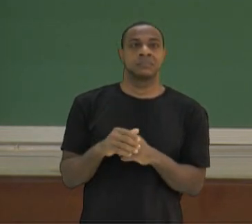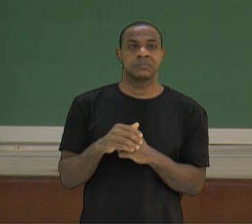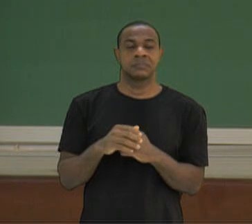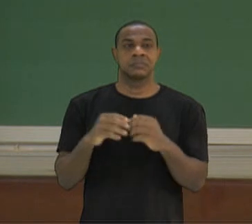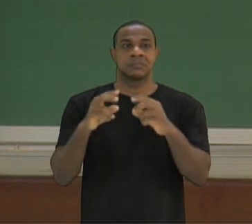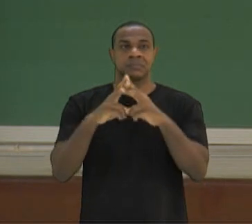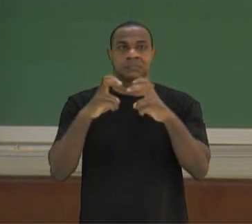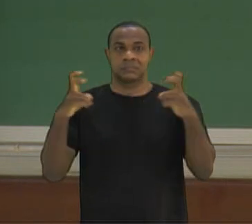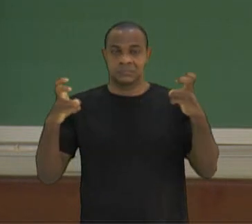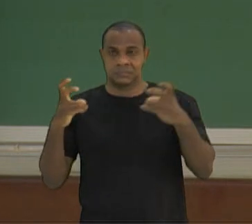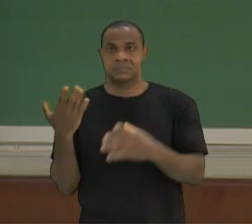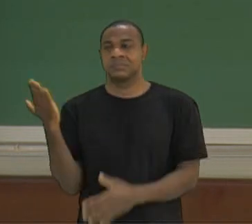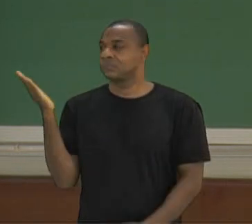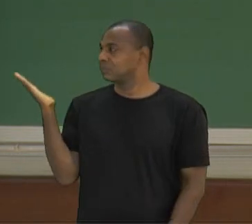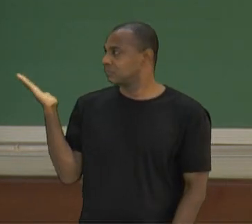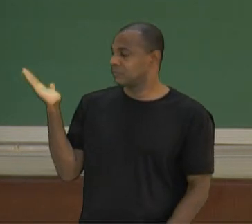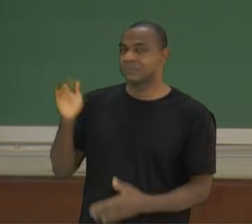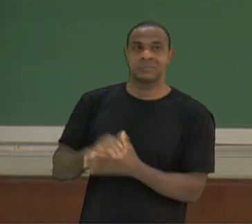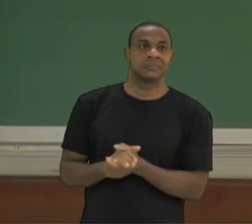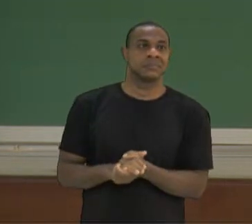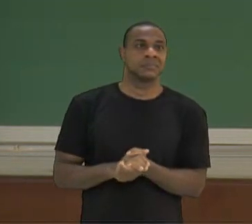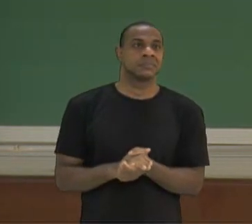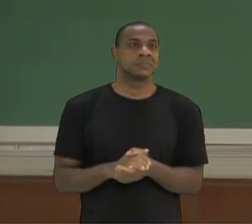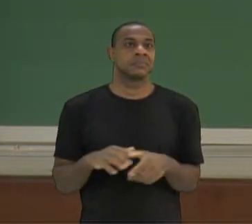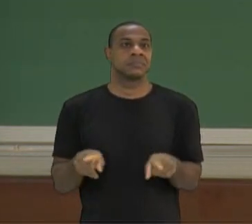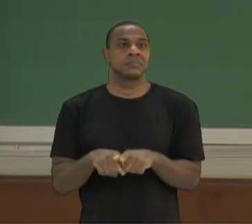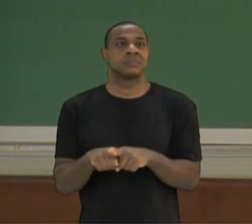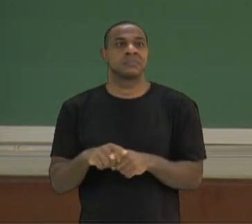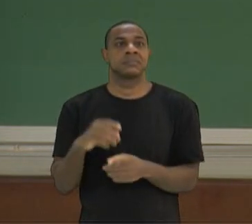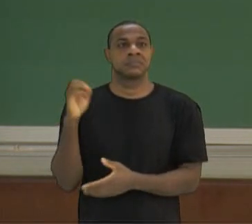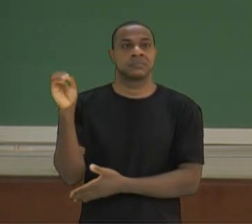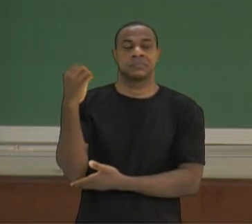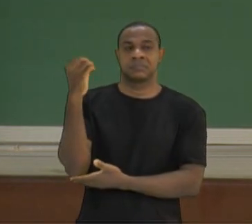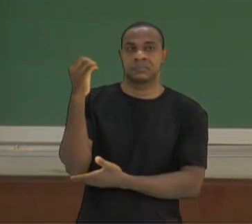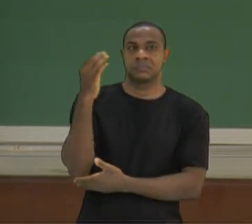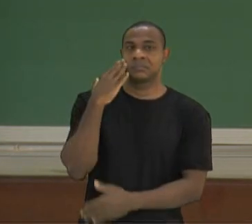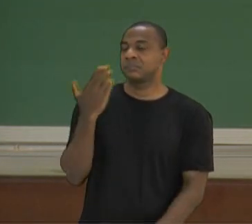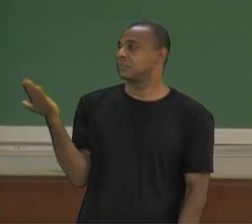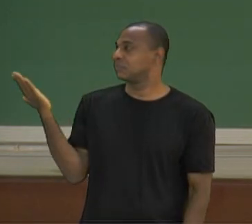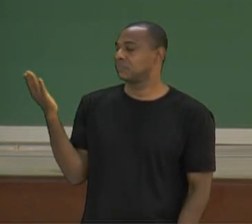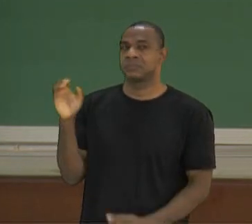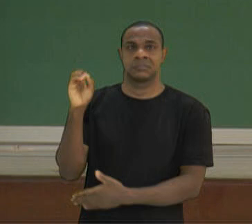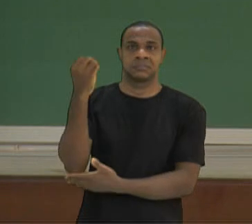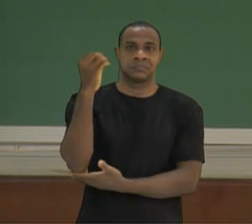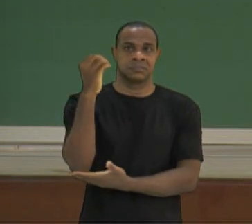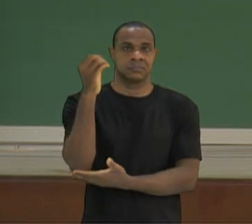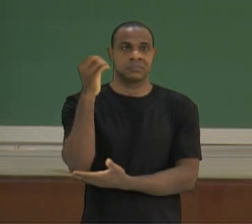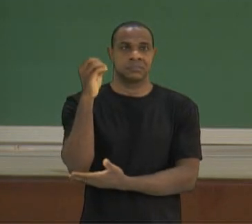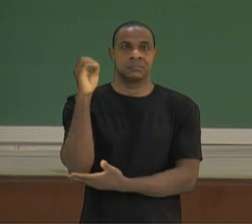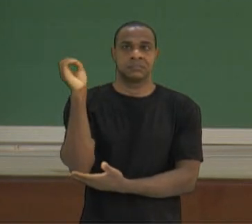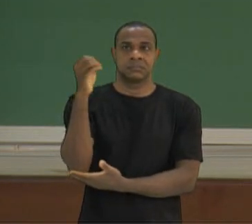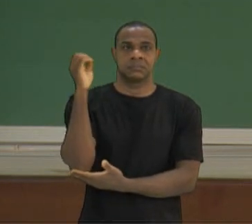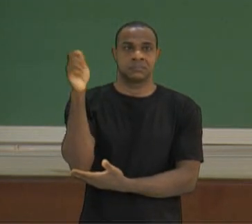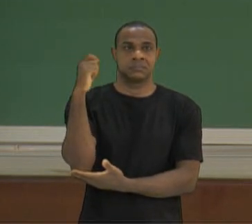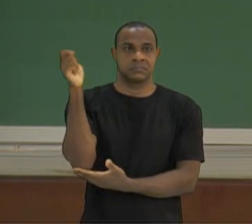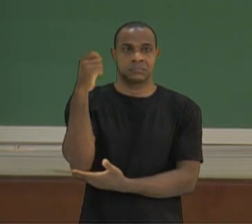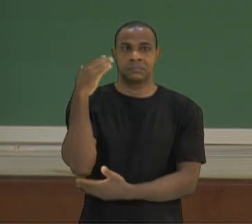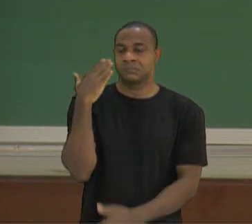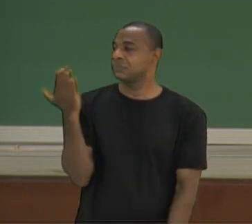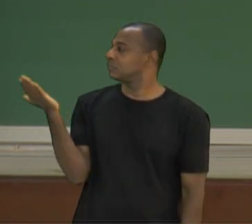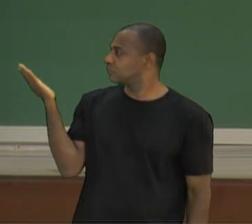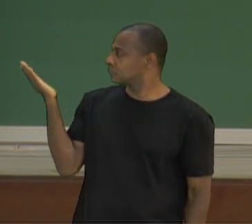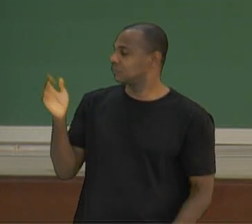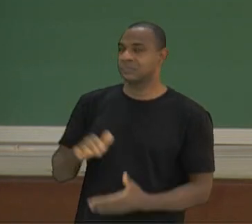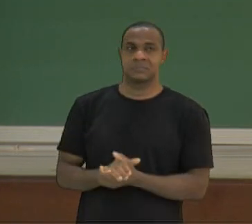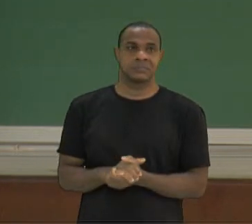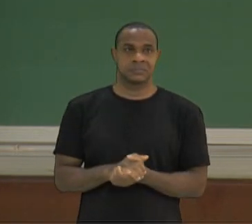Itajaí ali na região mais central. E do Rio Grande do Sul, a Grande Porto Alegre ali é um exemplo que a gente tem de região